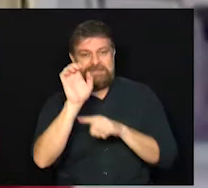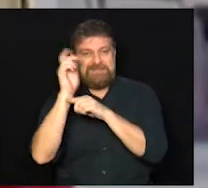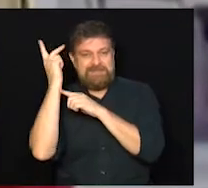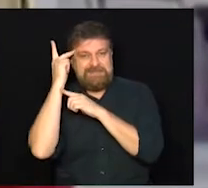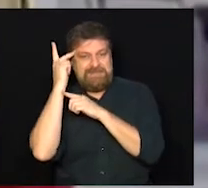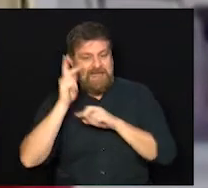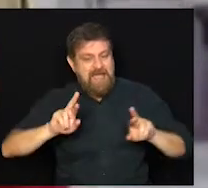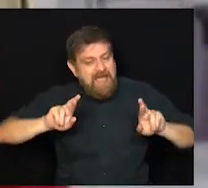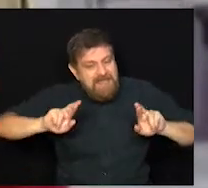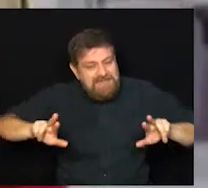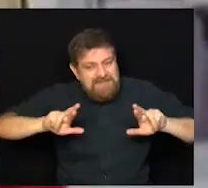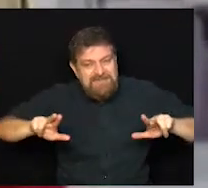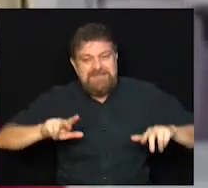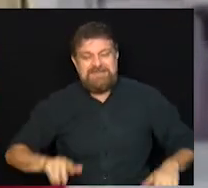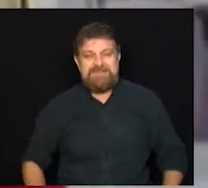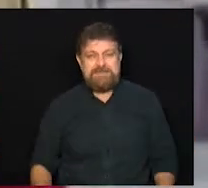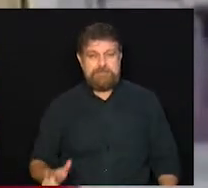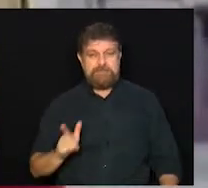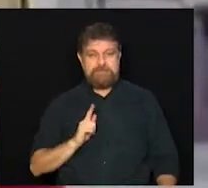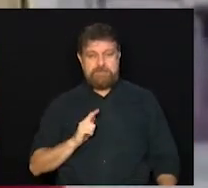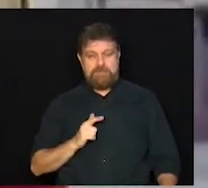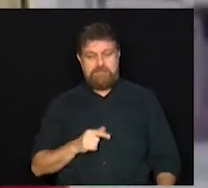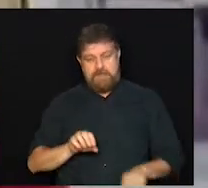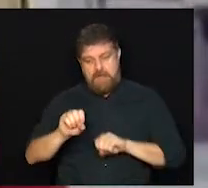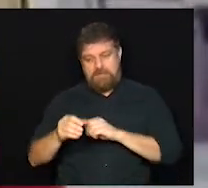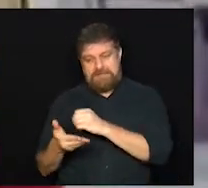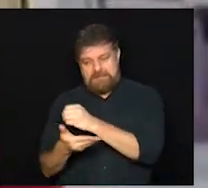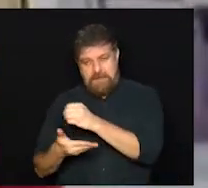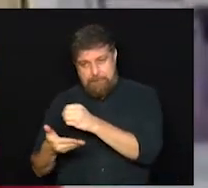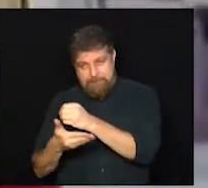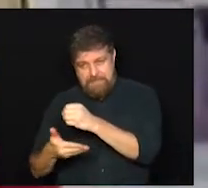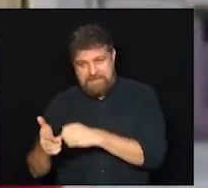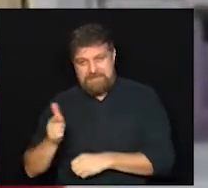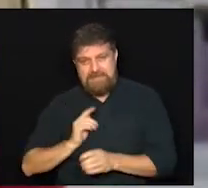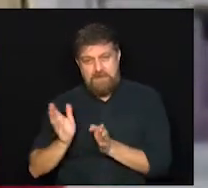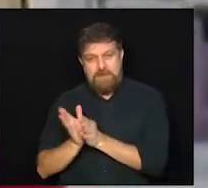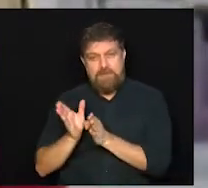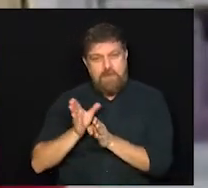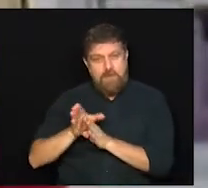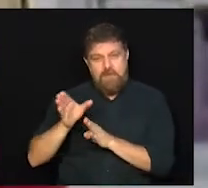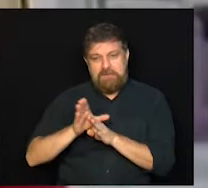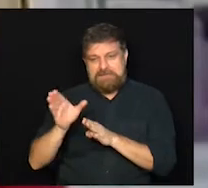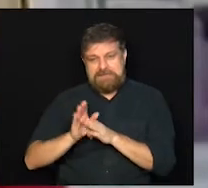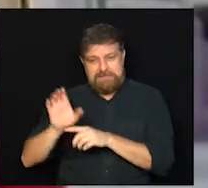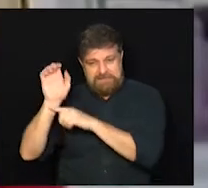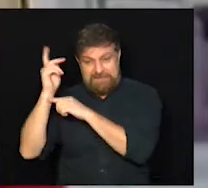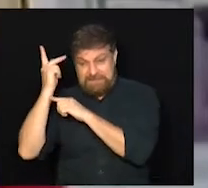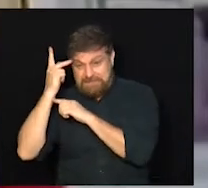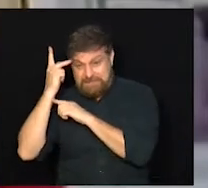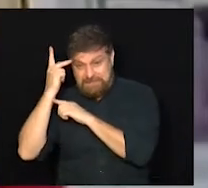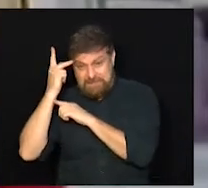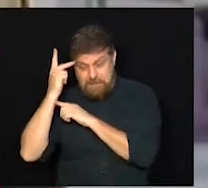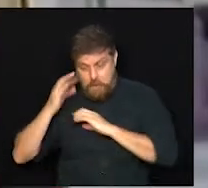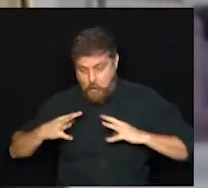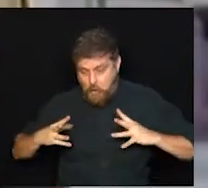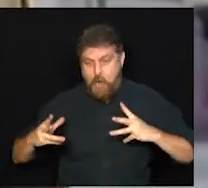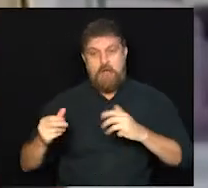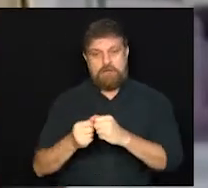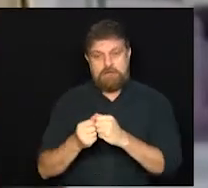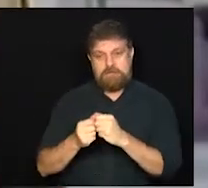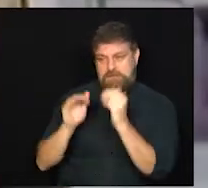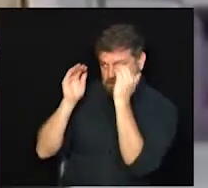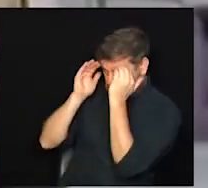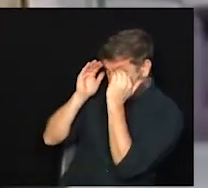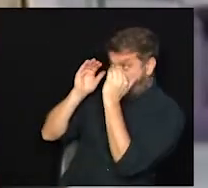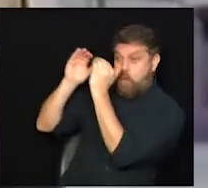Diferente da educação básica, que responde ao Conselho Estadual, se for pública, se for privada, e tanto faz.